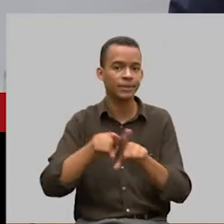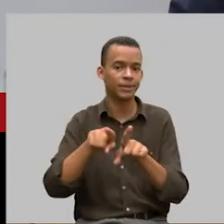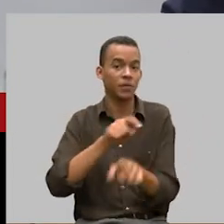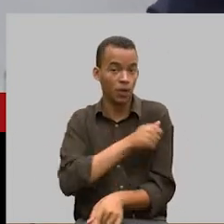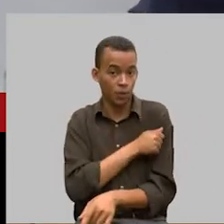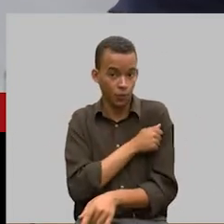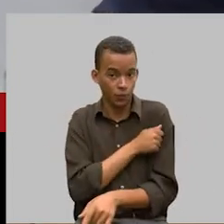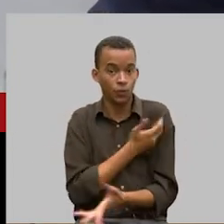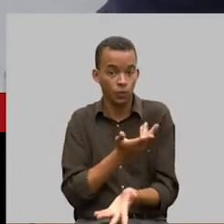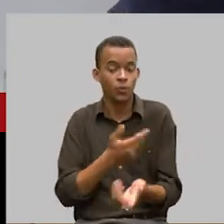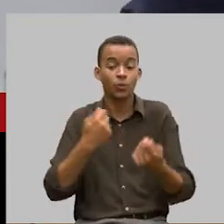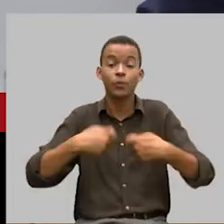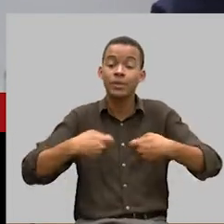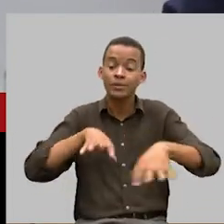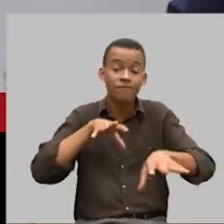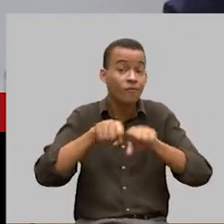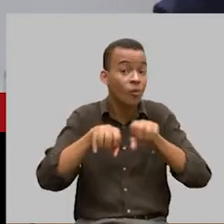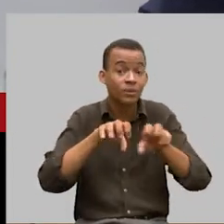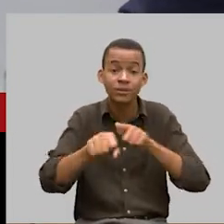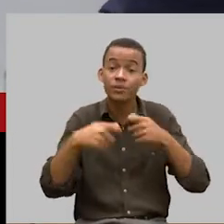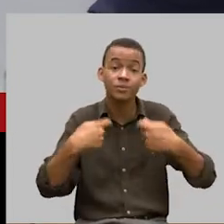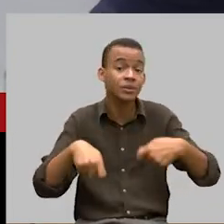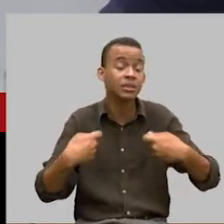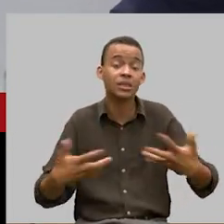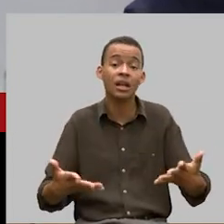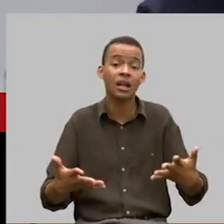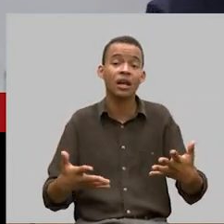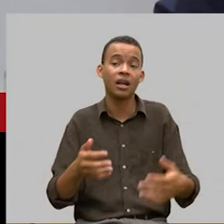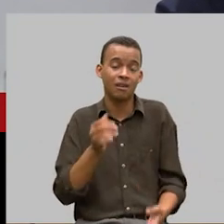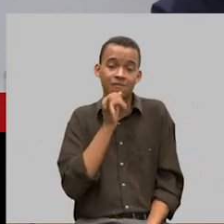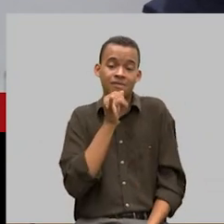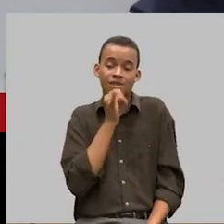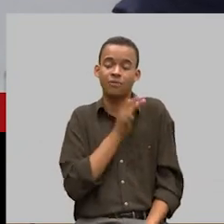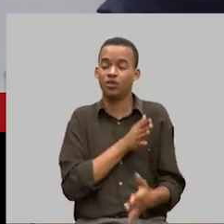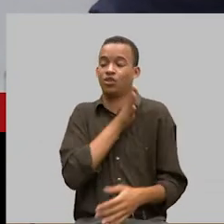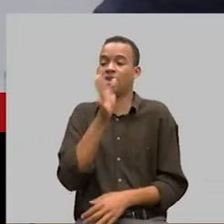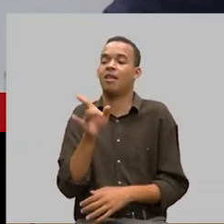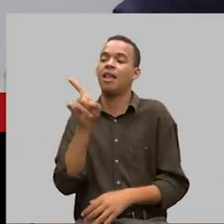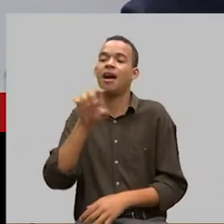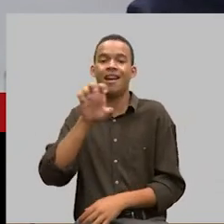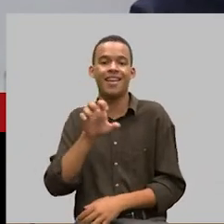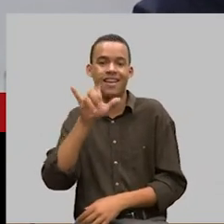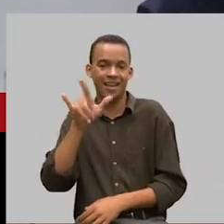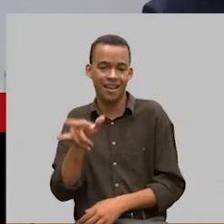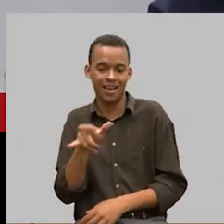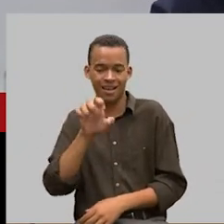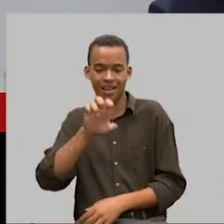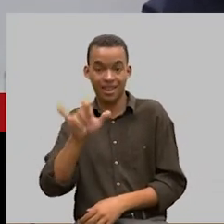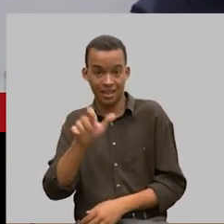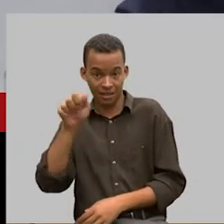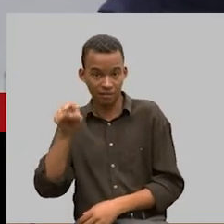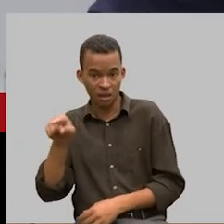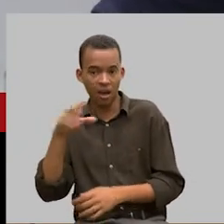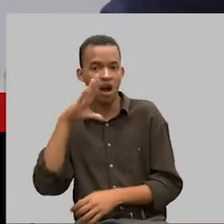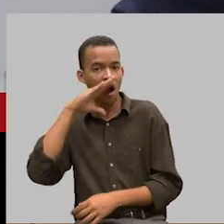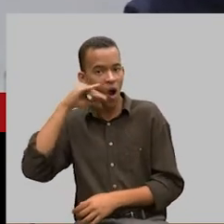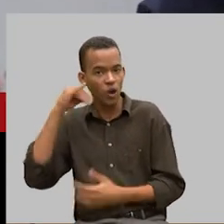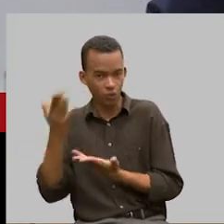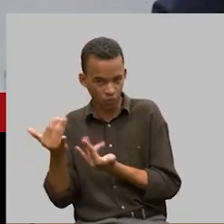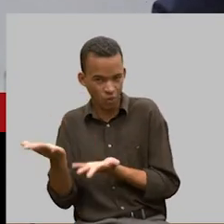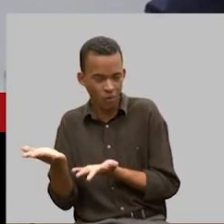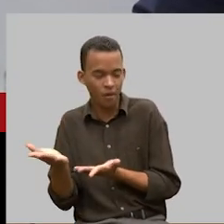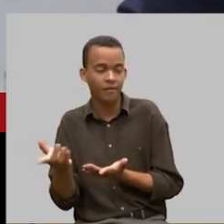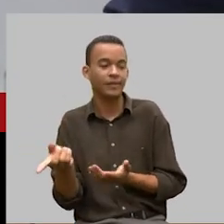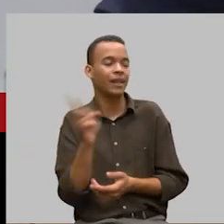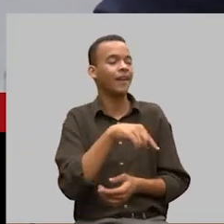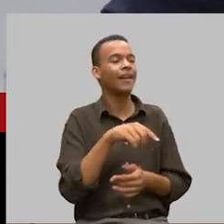formados para dar conta disso não dá para chegar numa turma de EJA e fazer de conta que você tá dando aula paraa criança não dá para chegar numa turma